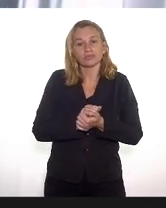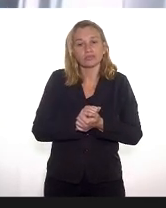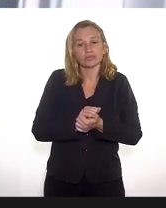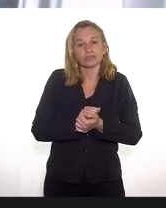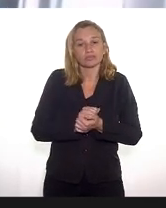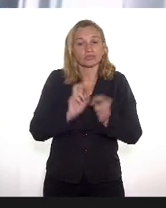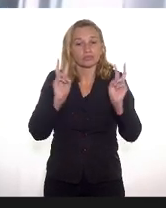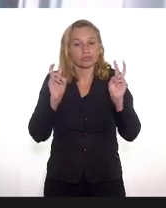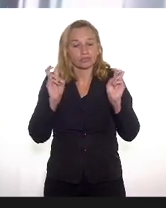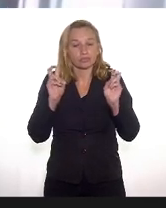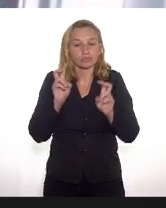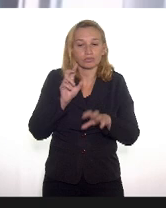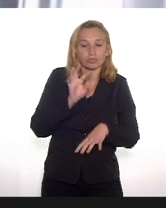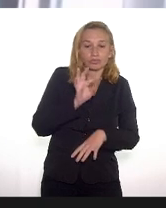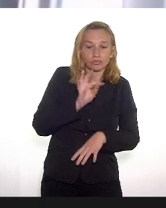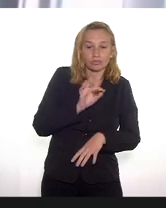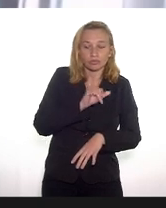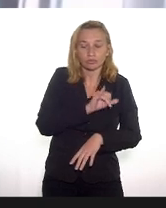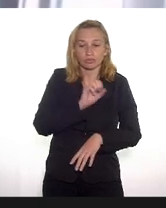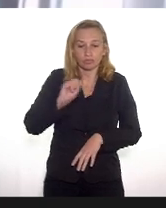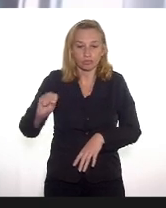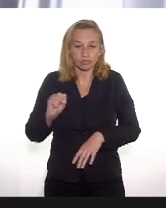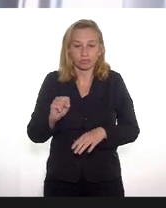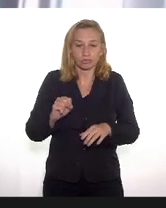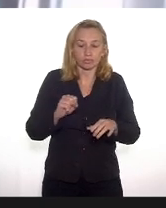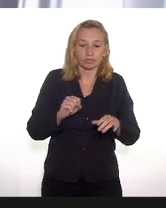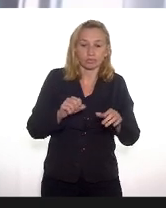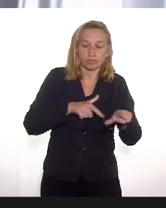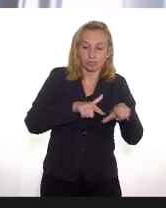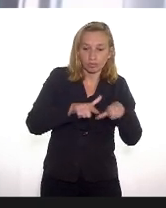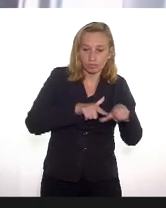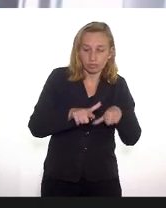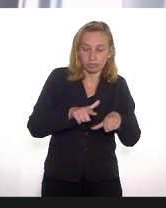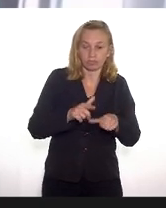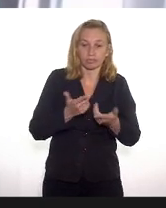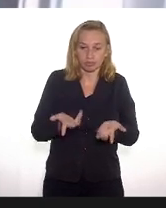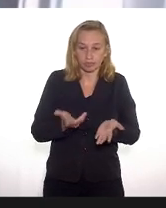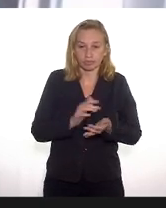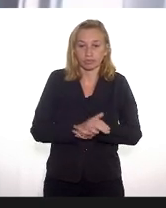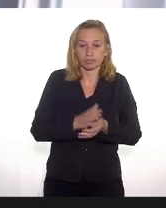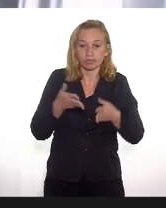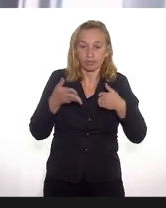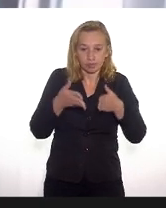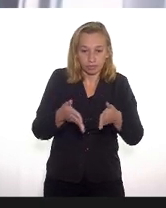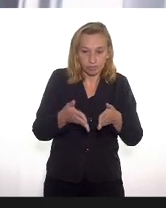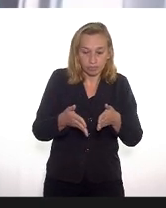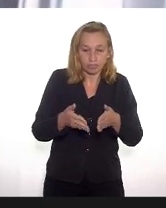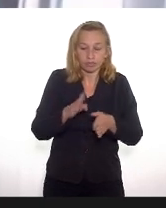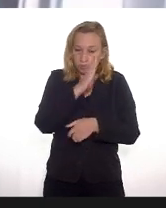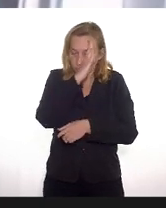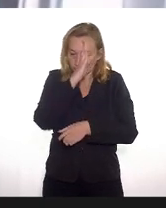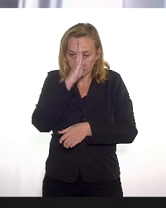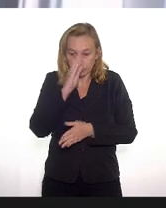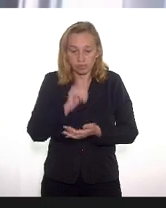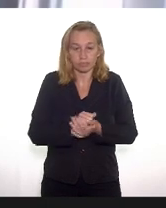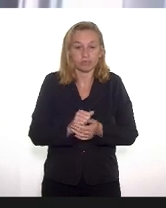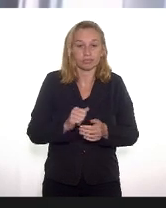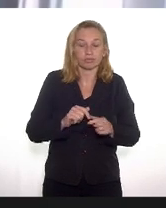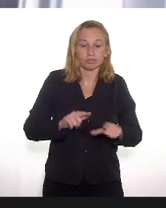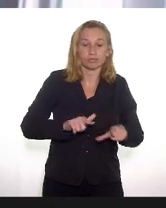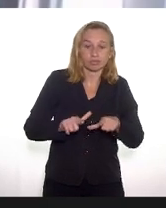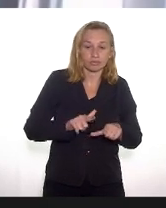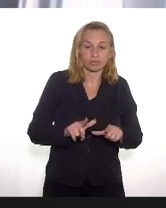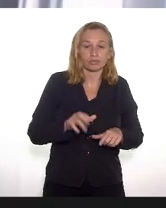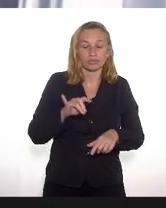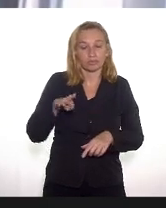a questão dos tutores e o papel da tutoria, né? Os tutores têm um papel, nós sabemos, central do ponto de vista acadêmico para o funcionamento do